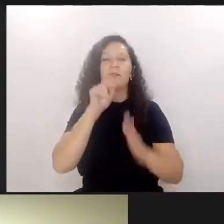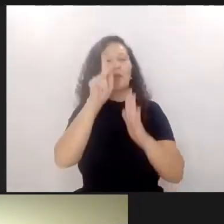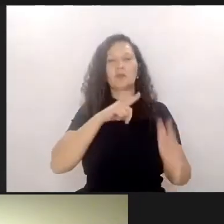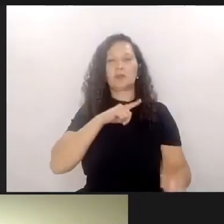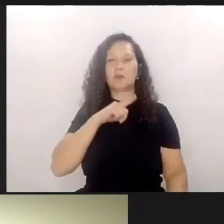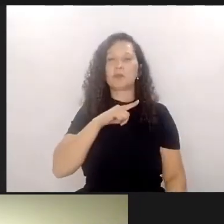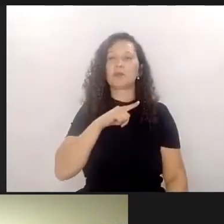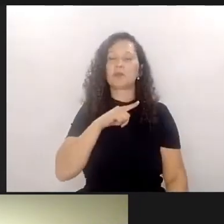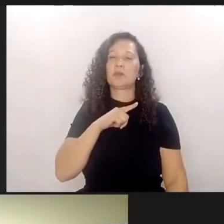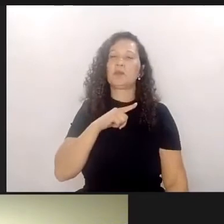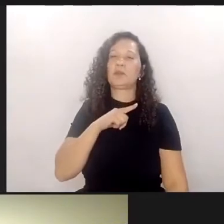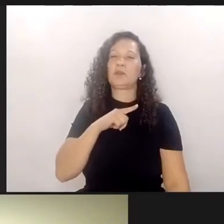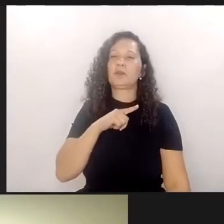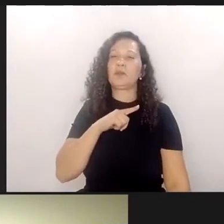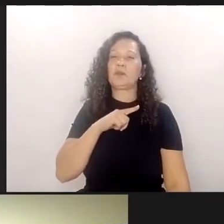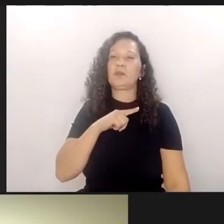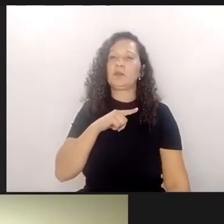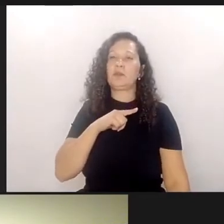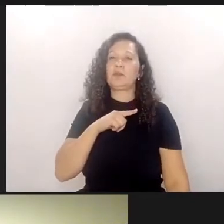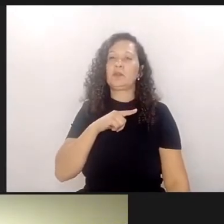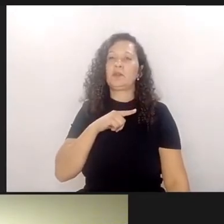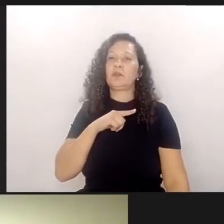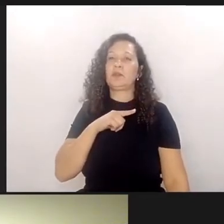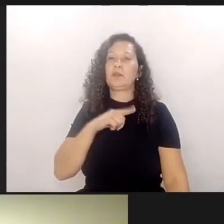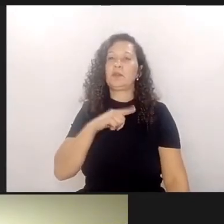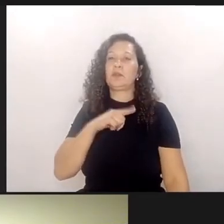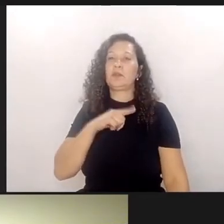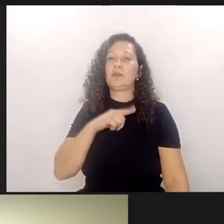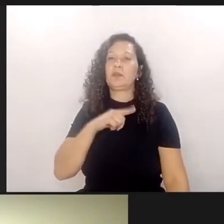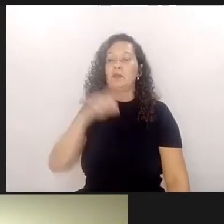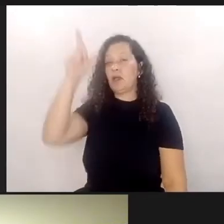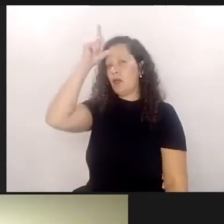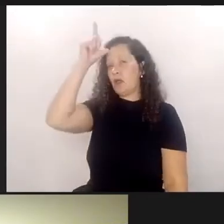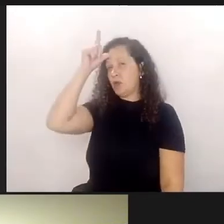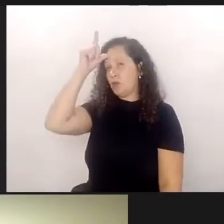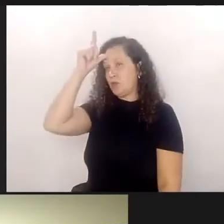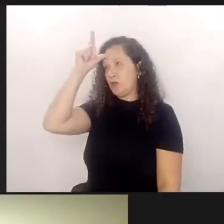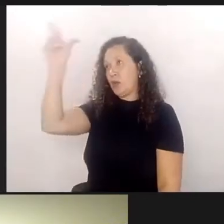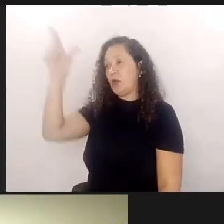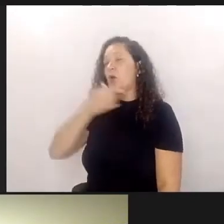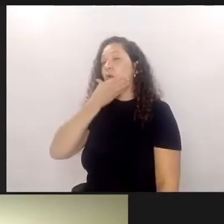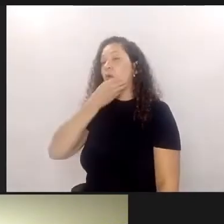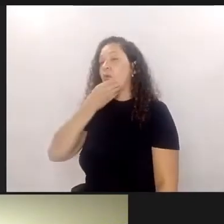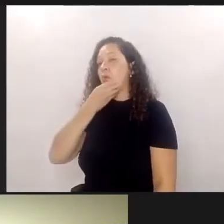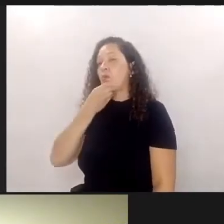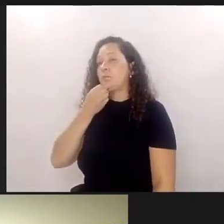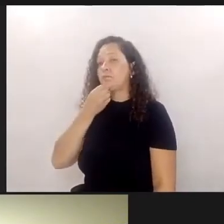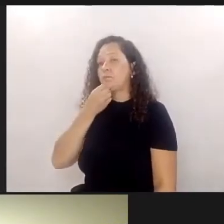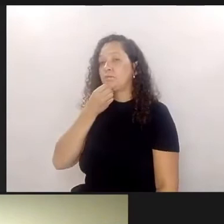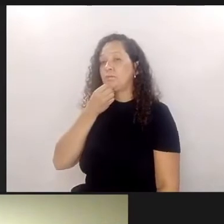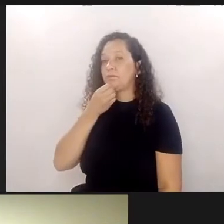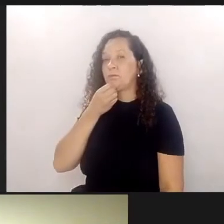de um alemão chamado Hermann Sorgel, que imaginou